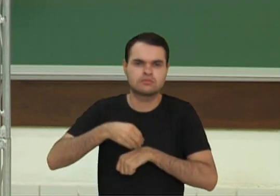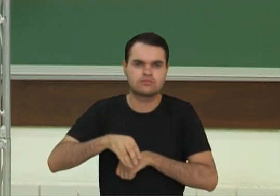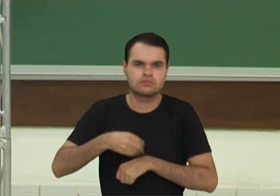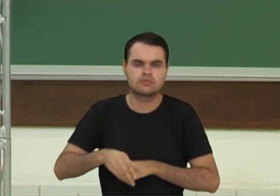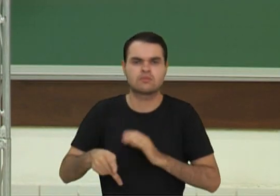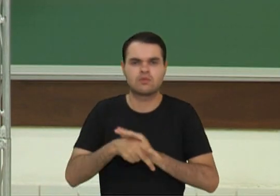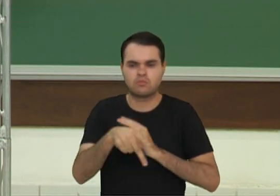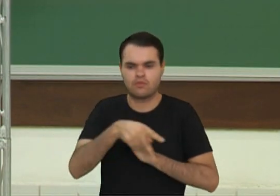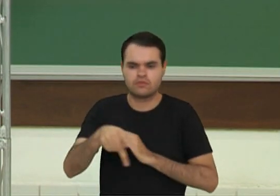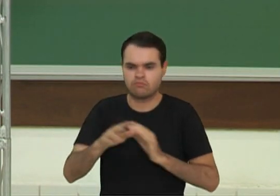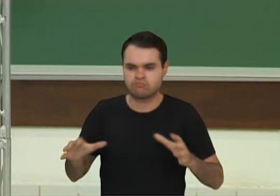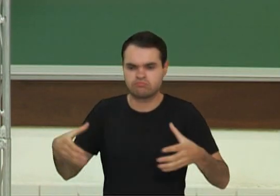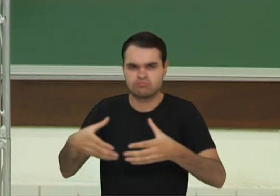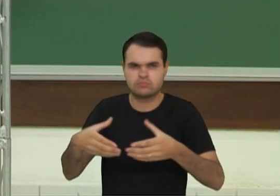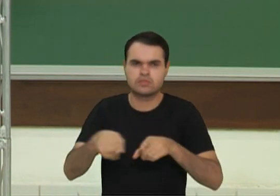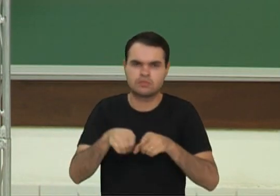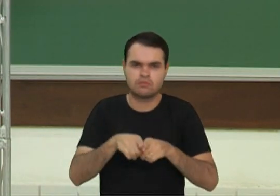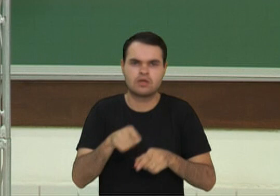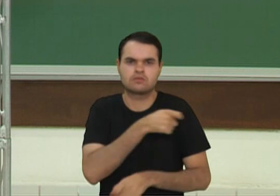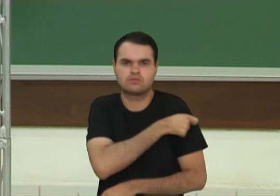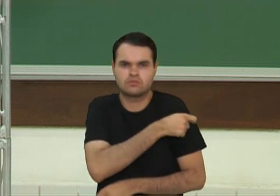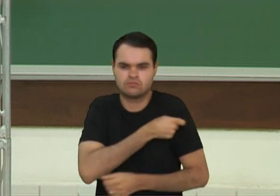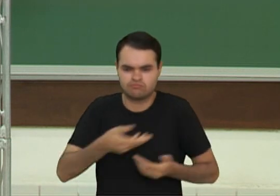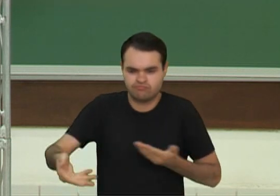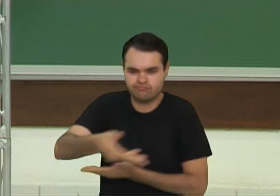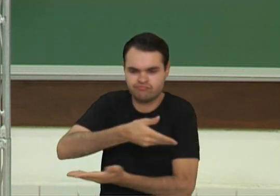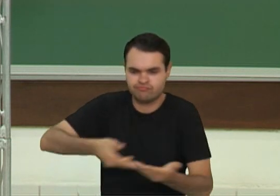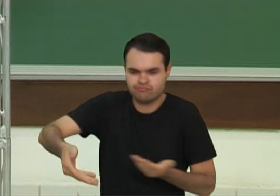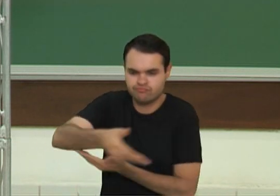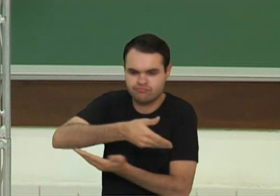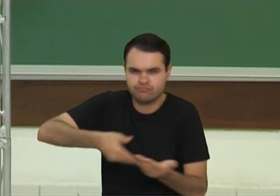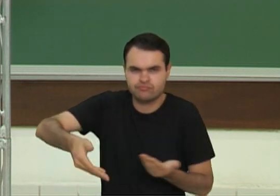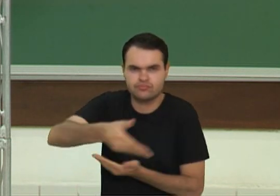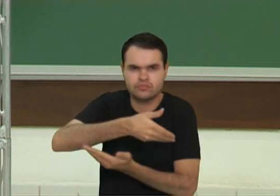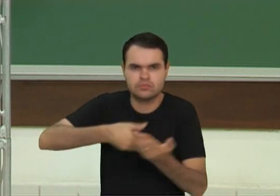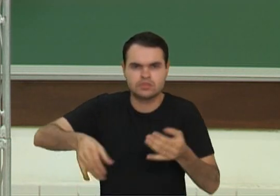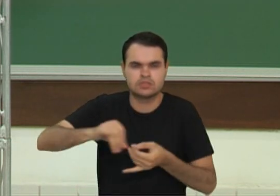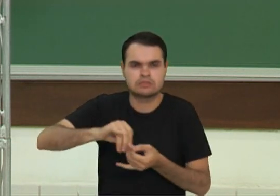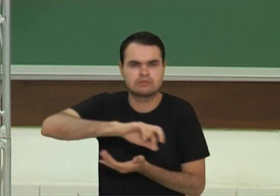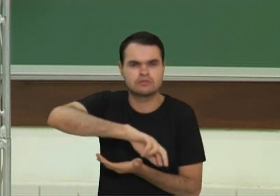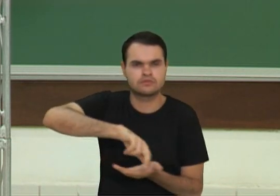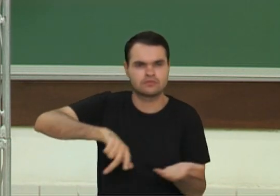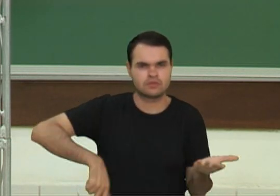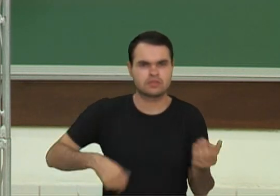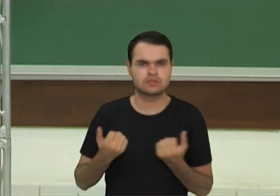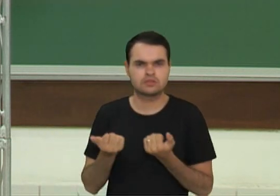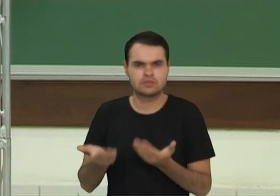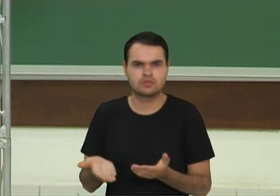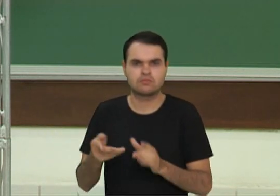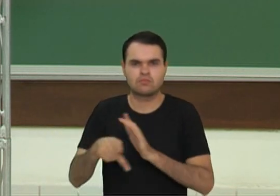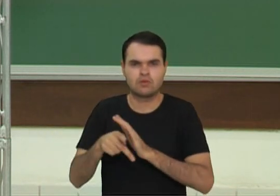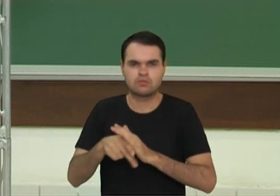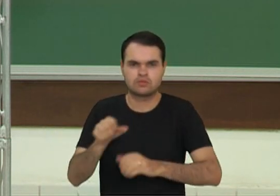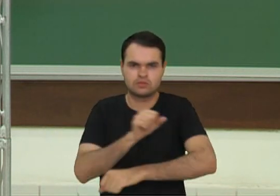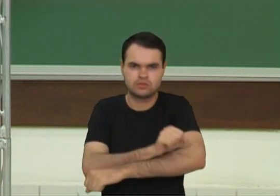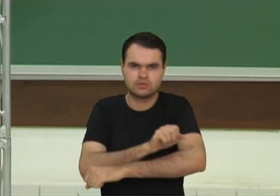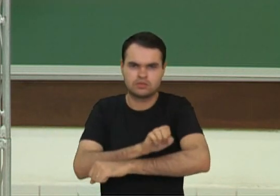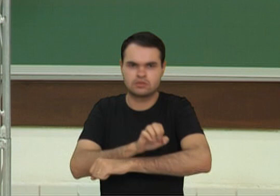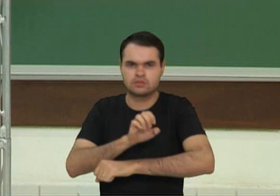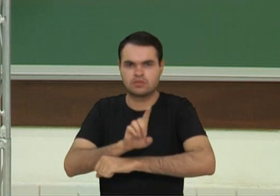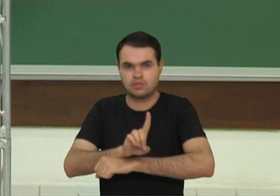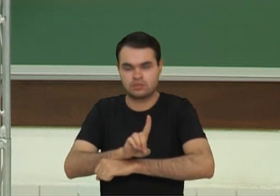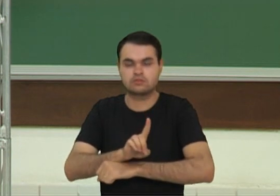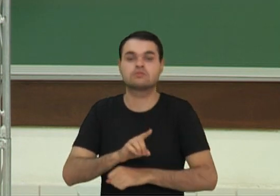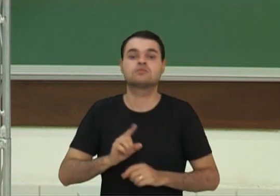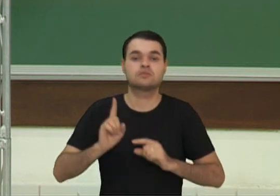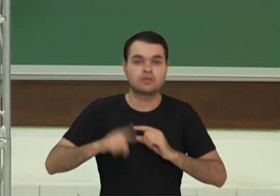de ensino, bem como de estudantes que interagiram com as ferramentas disponibilizadas pela Secretaria de Estado da Educação,